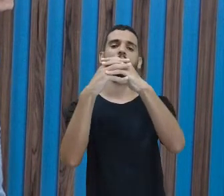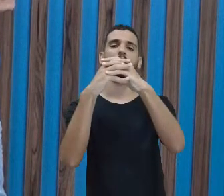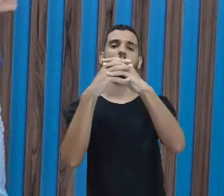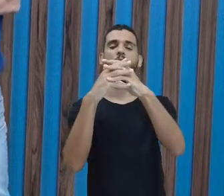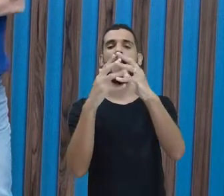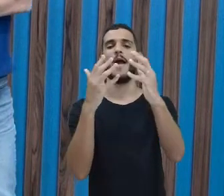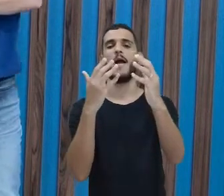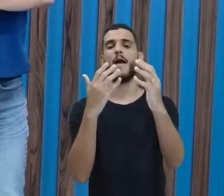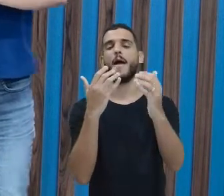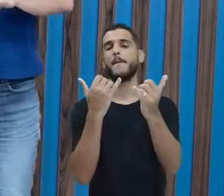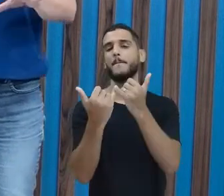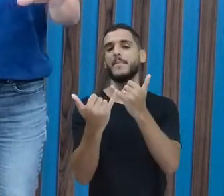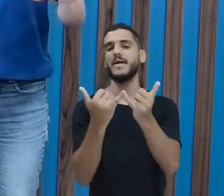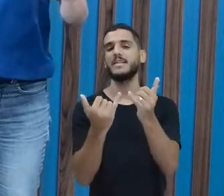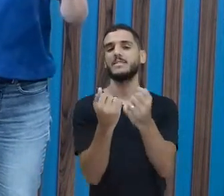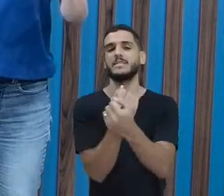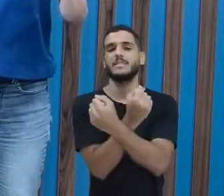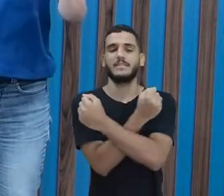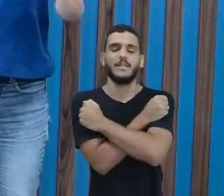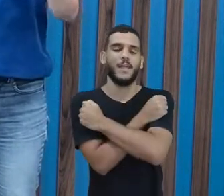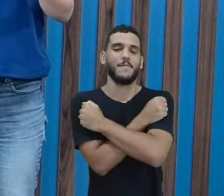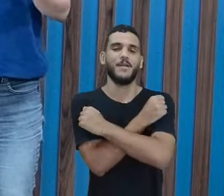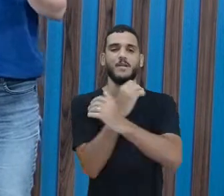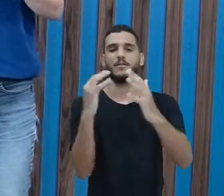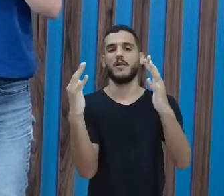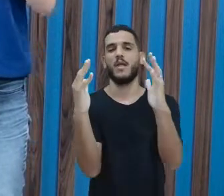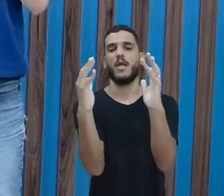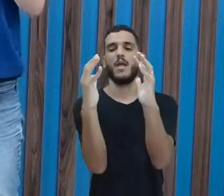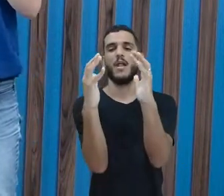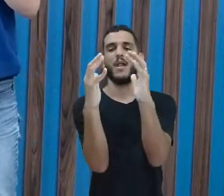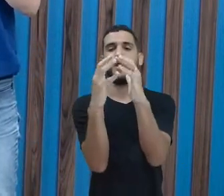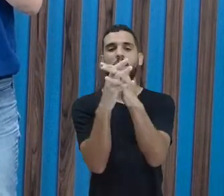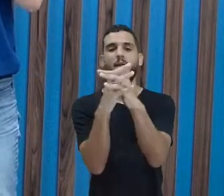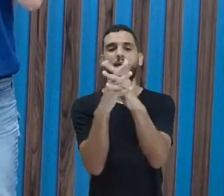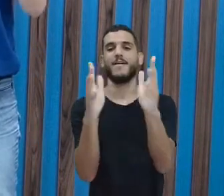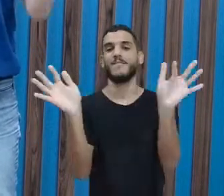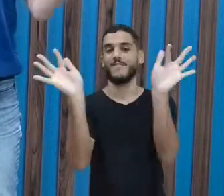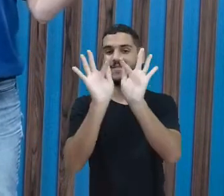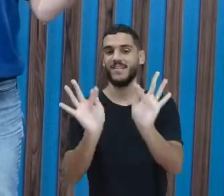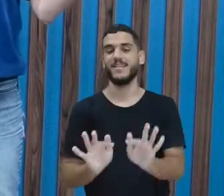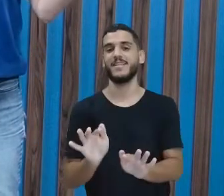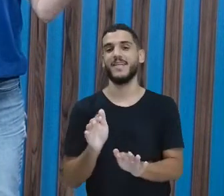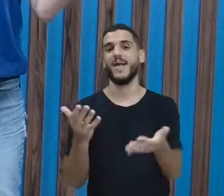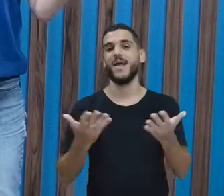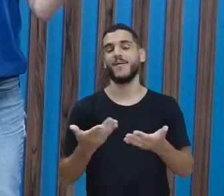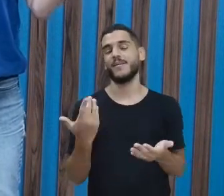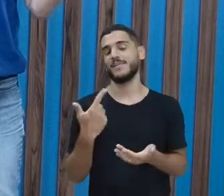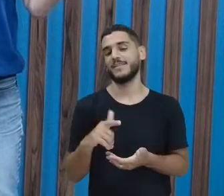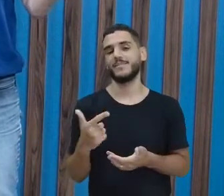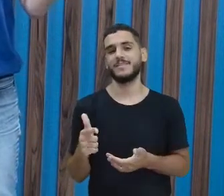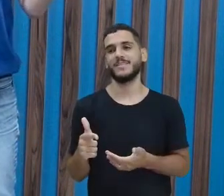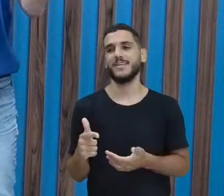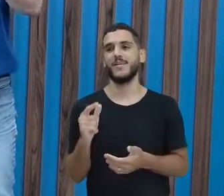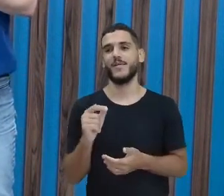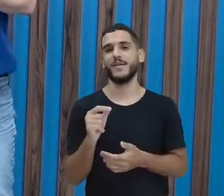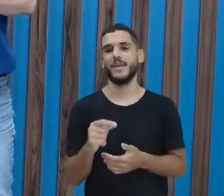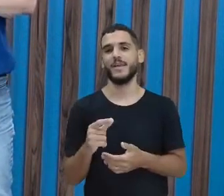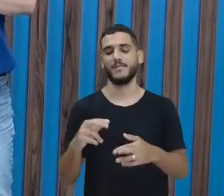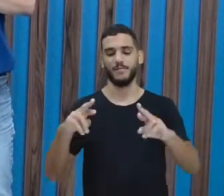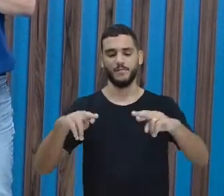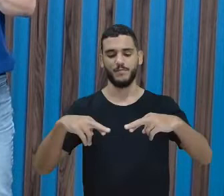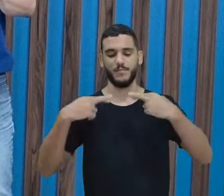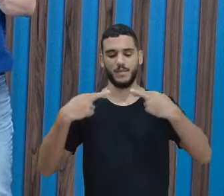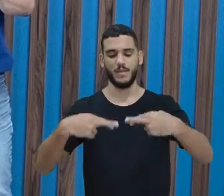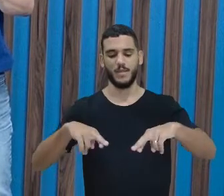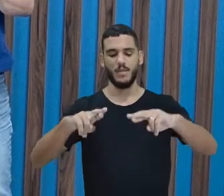E aí, ficaram felizes, porque agora não tinha mais condição de colocar uma rede,